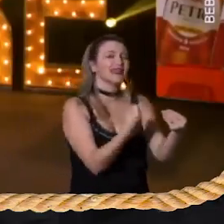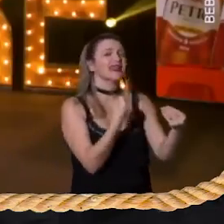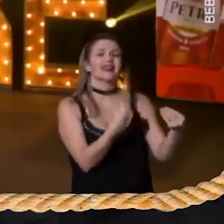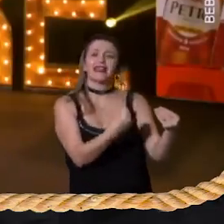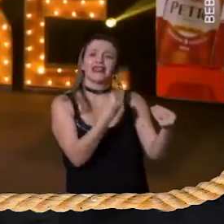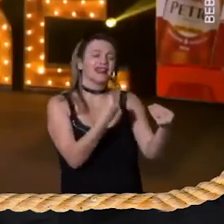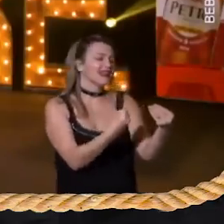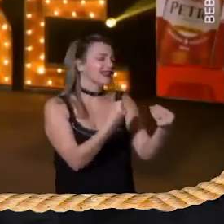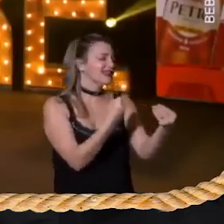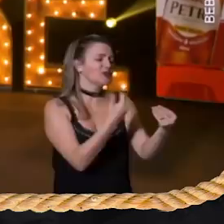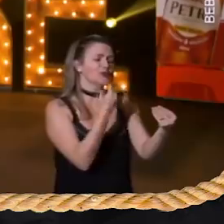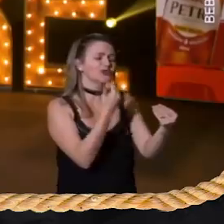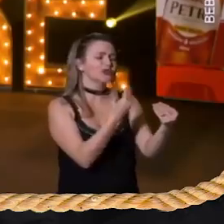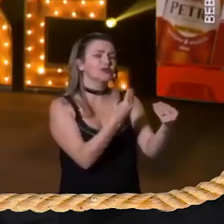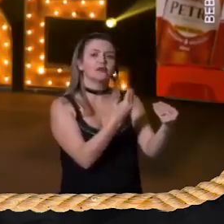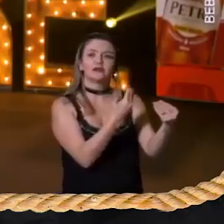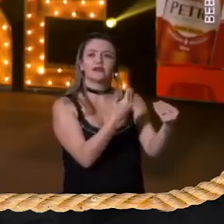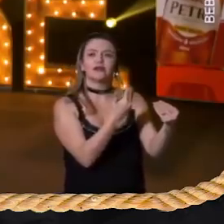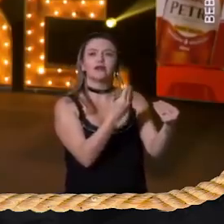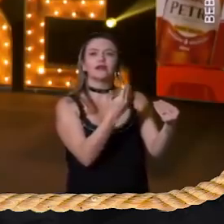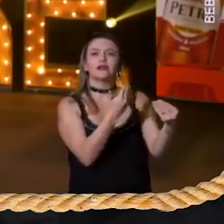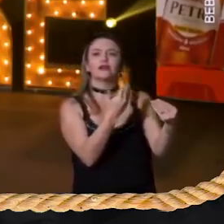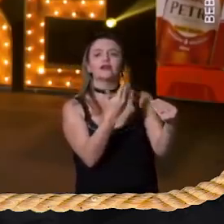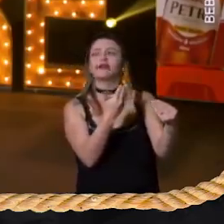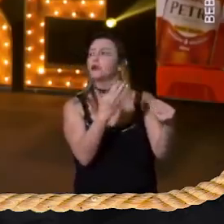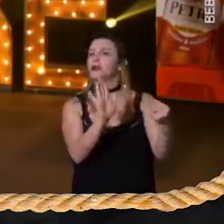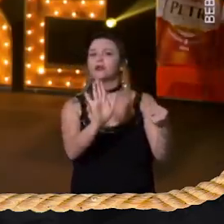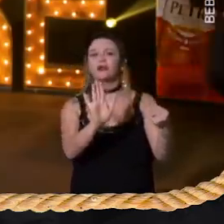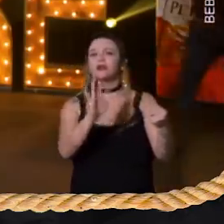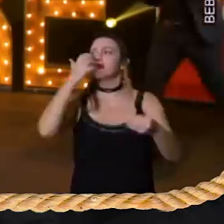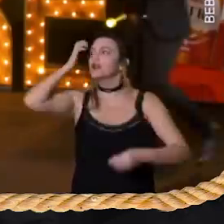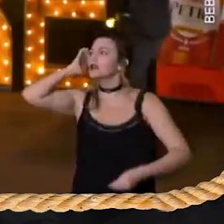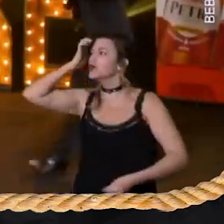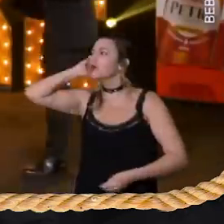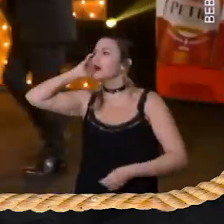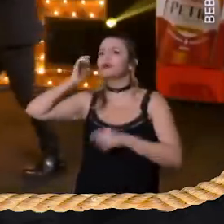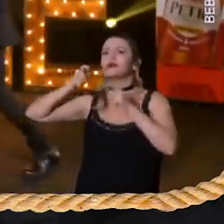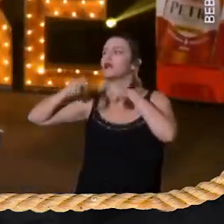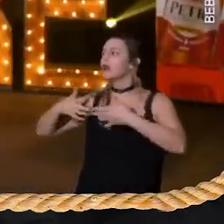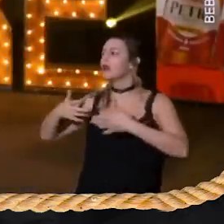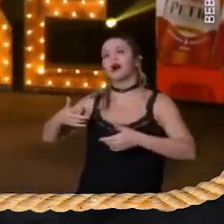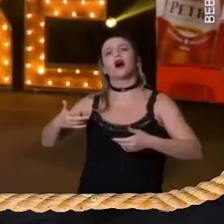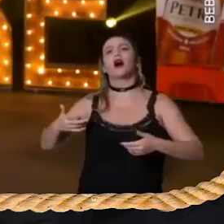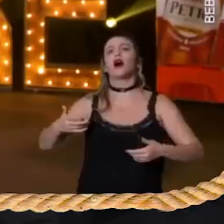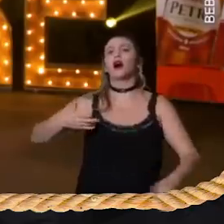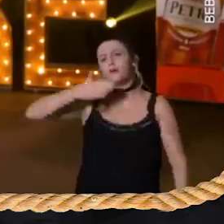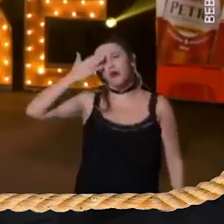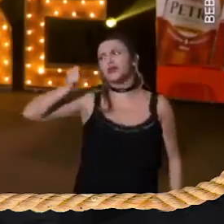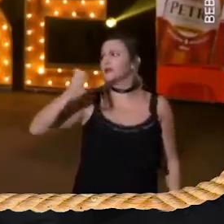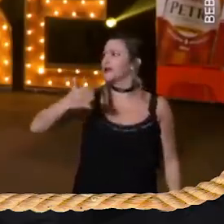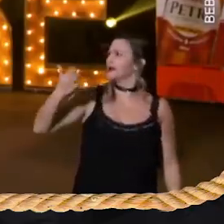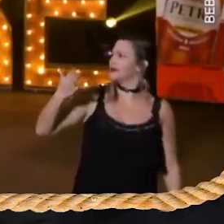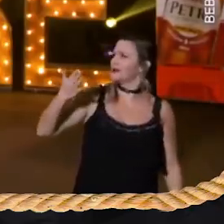Para. Cadê o Leonardo, gente? Ué, eu tô aqui, vocês não esperam, ué. Puta que pariu, a cabaré já começa no jeito.